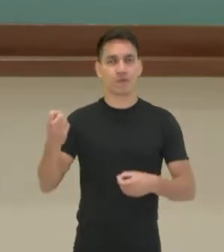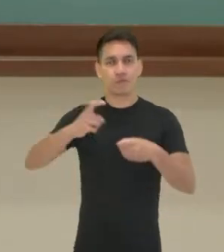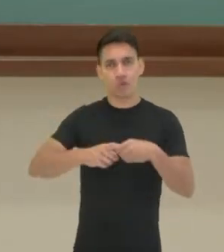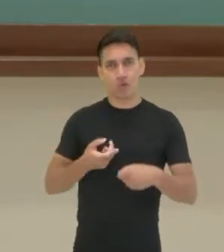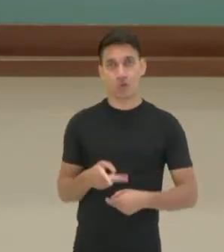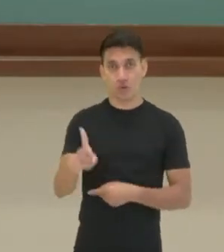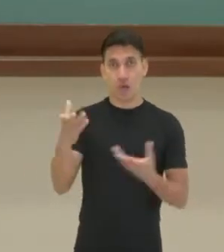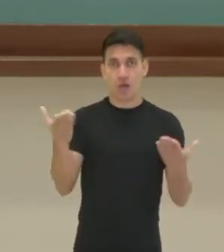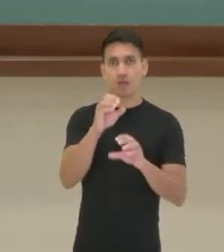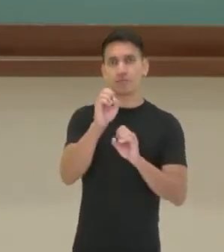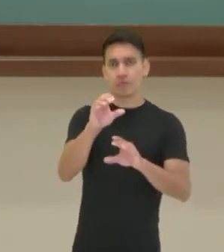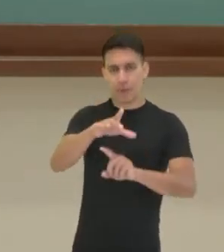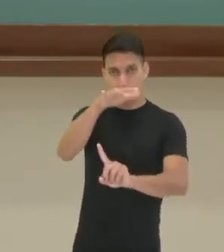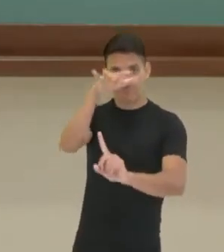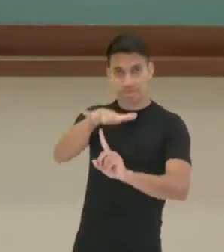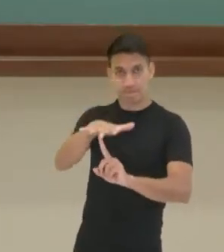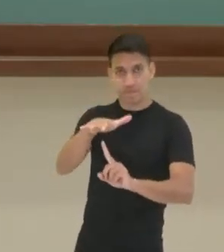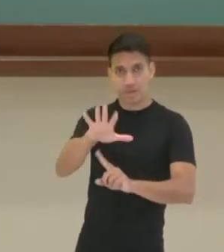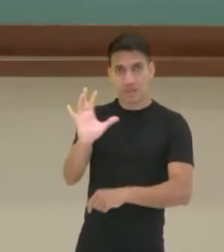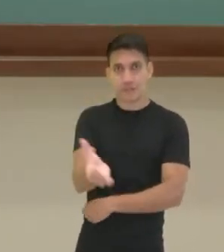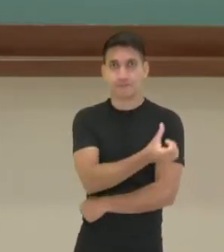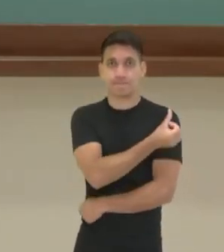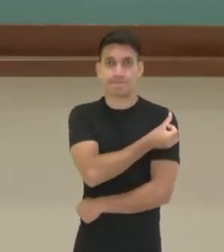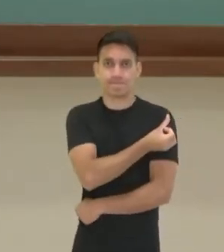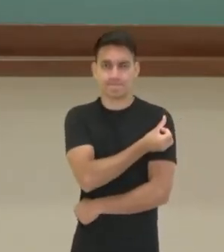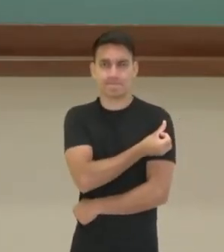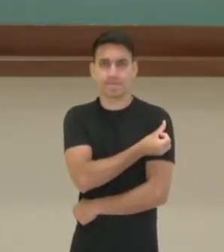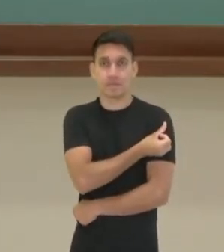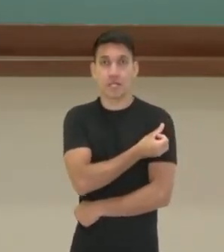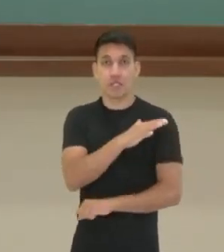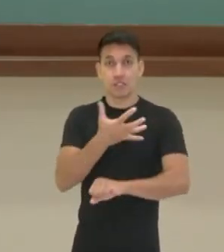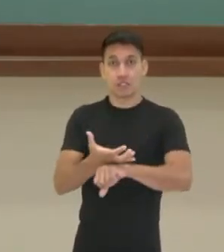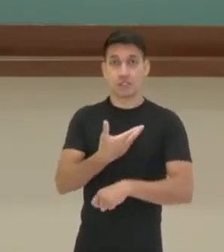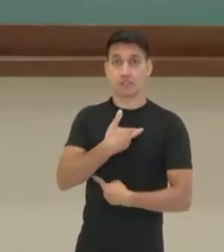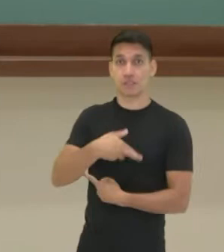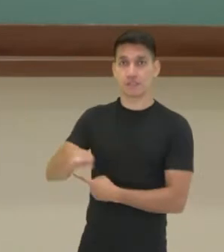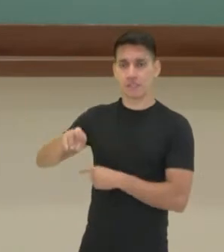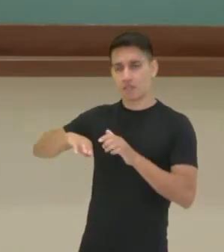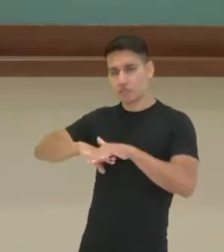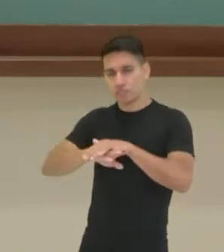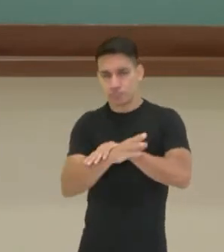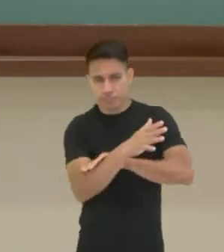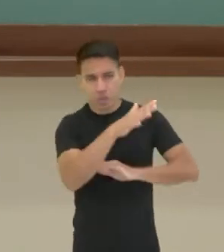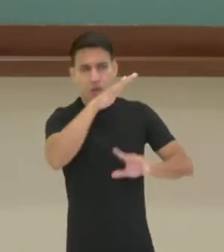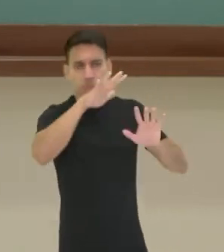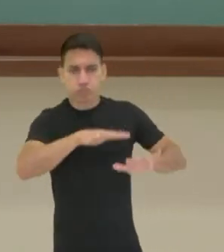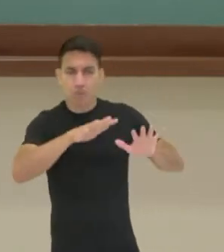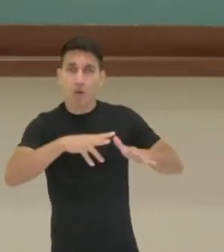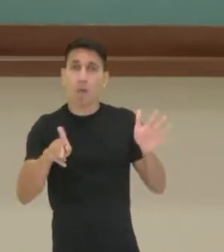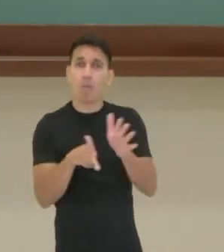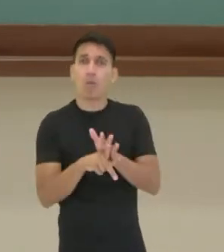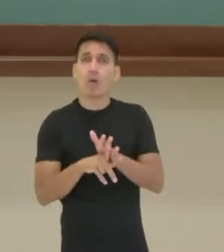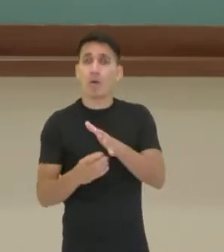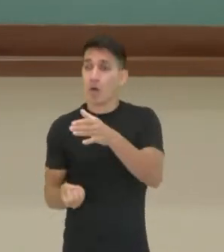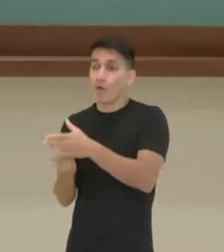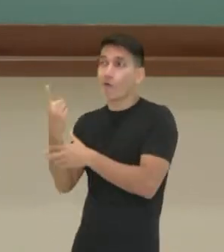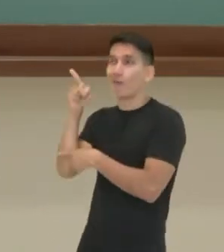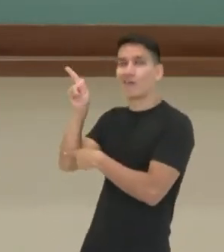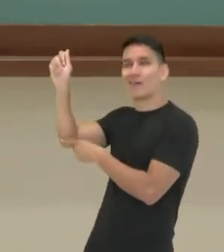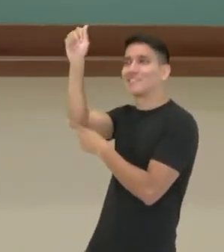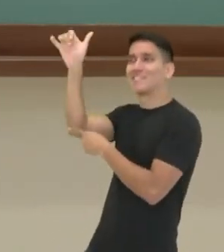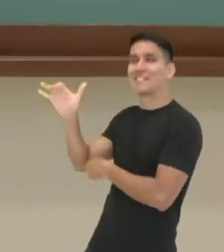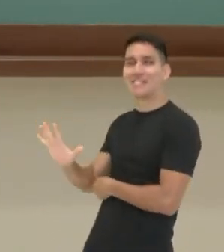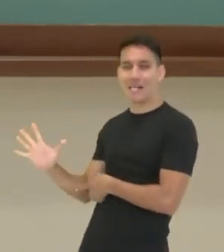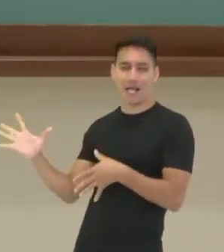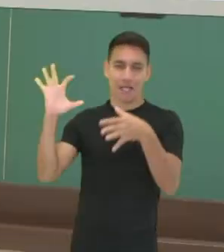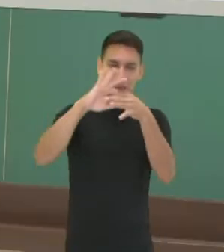Voltamos com Aula Paraná, sexto ano, ensino religioso, ritos e rituais de matriz africana. E